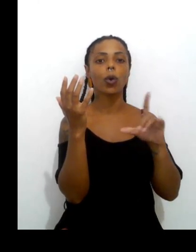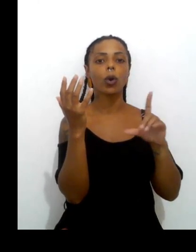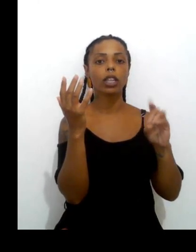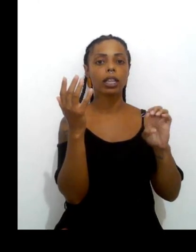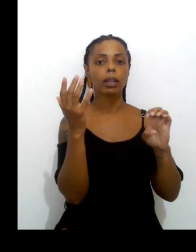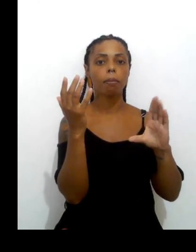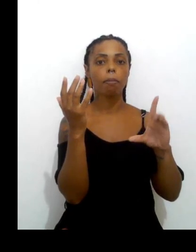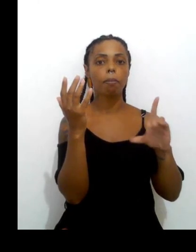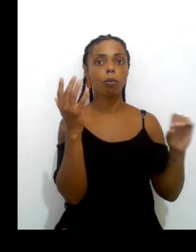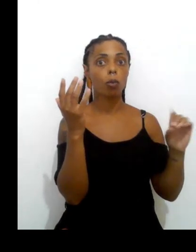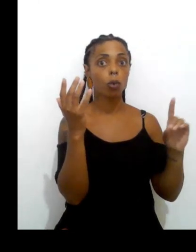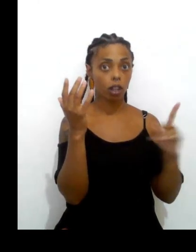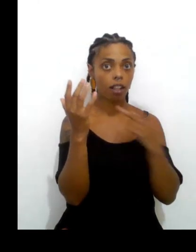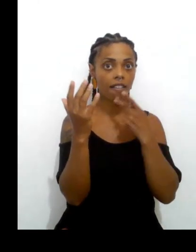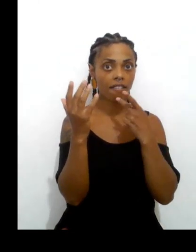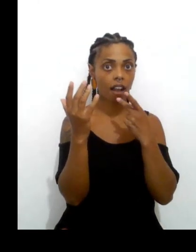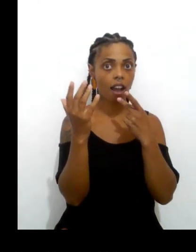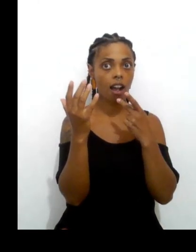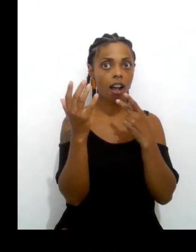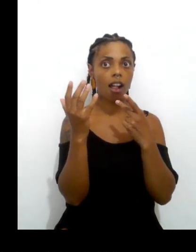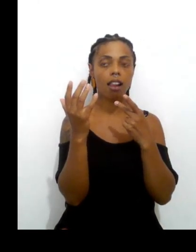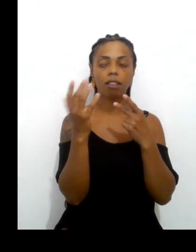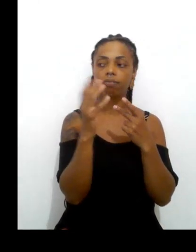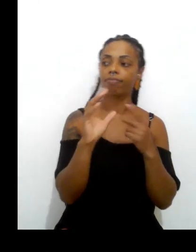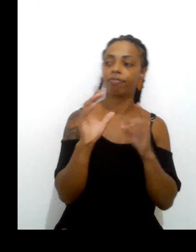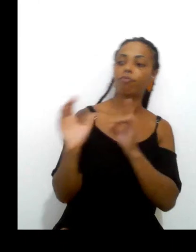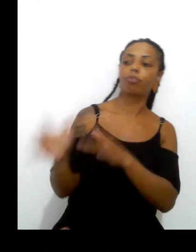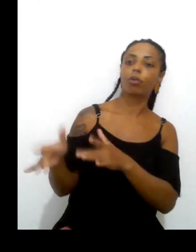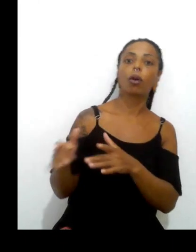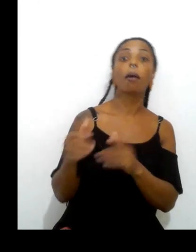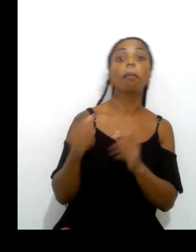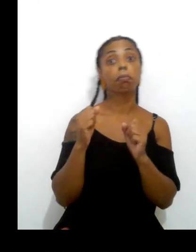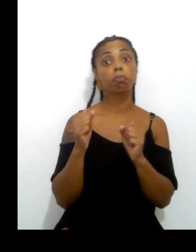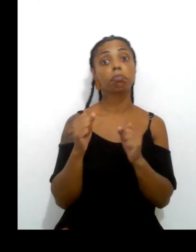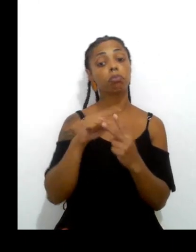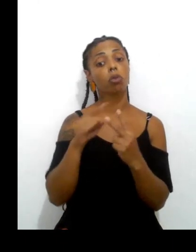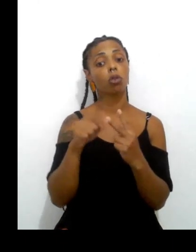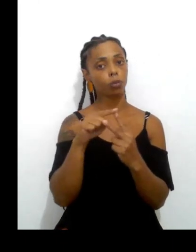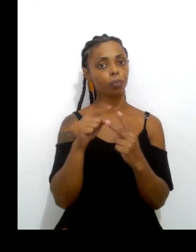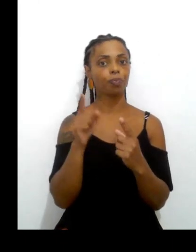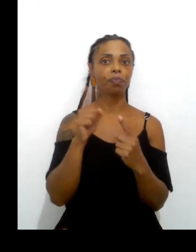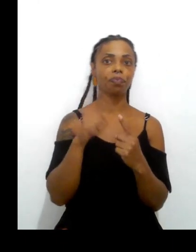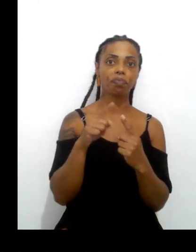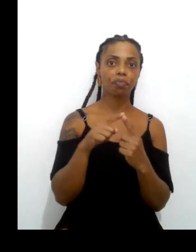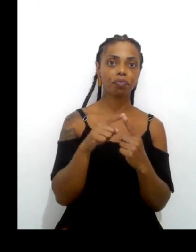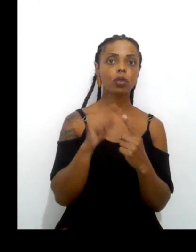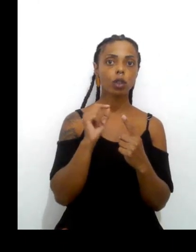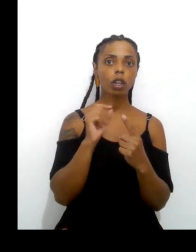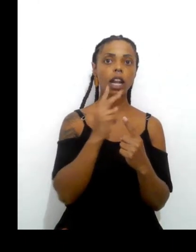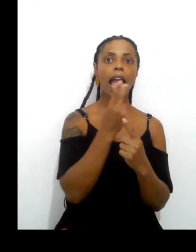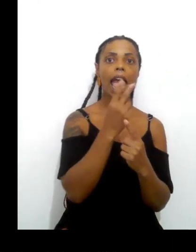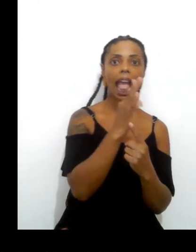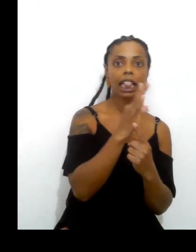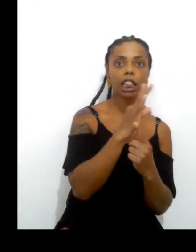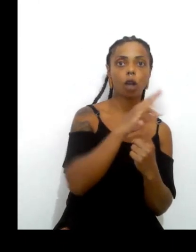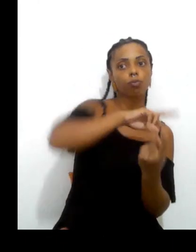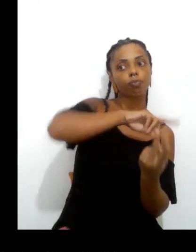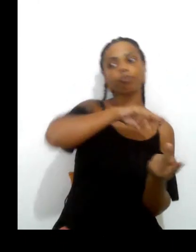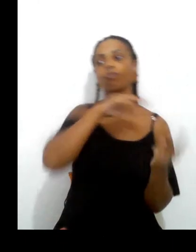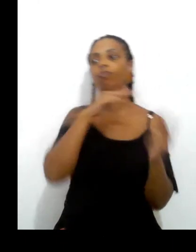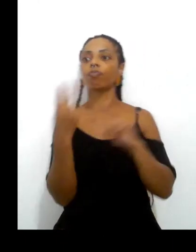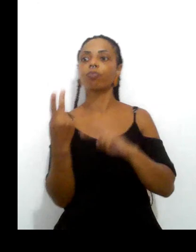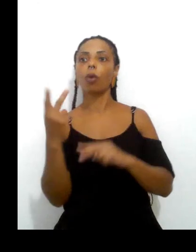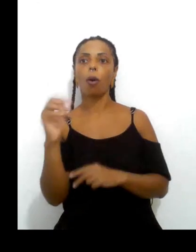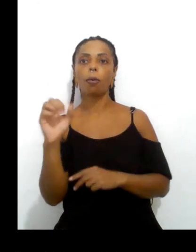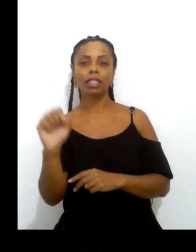primeiro pode ser a máscara da passagem heterossexual parar de fingir que